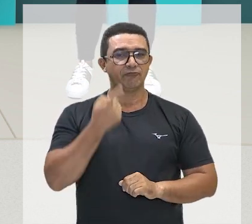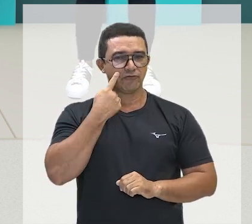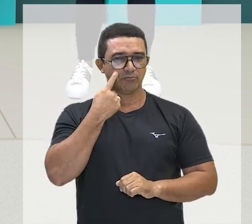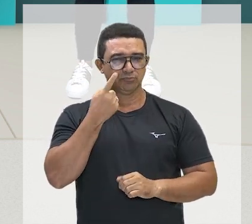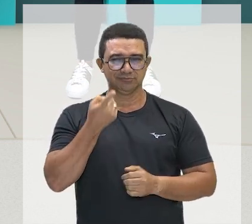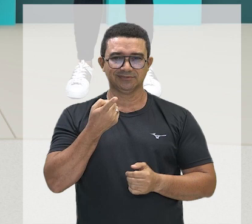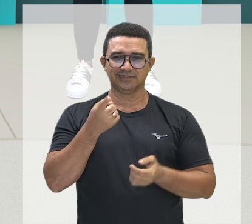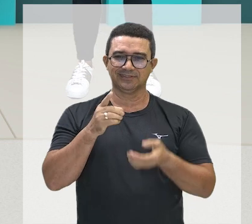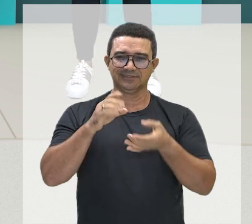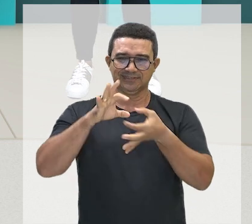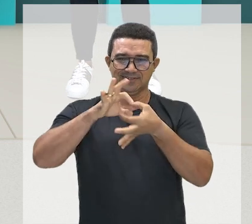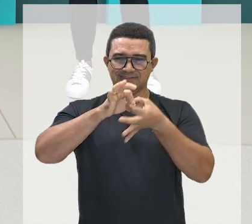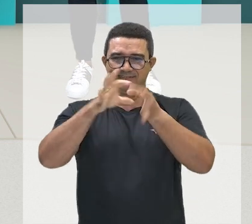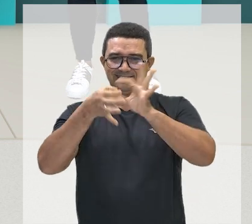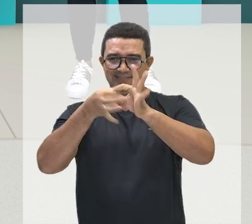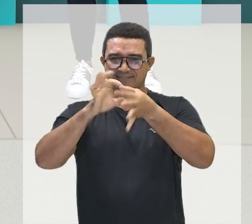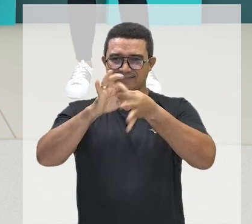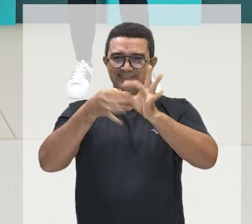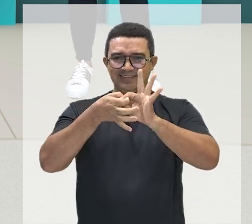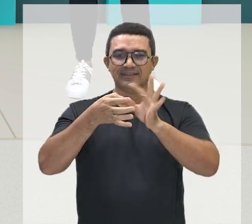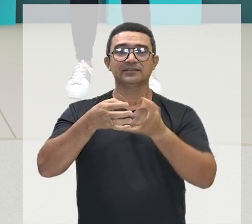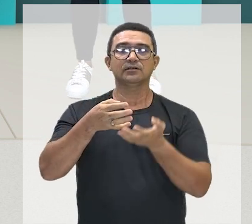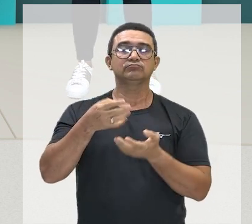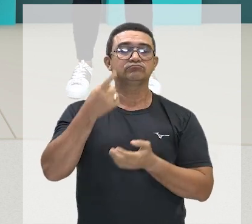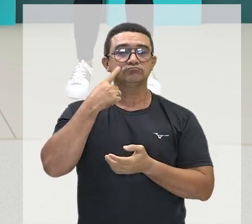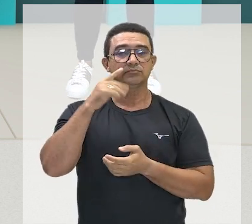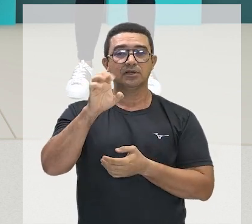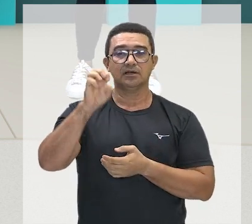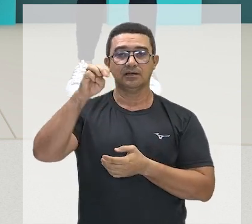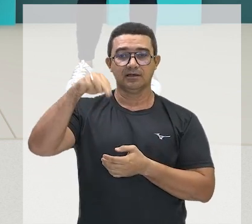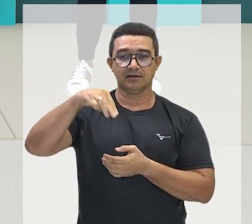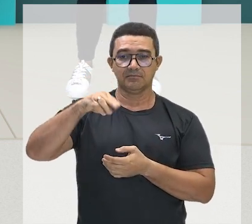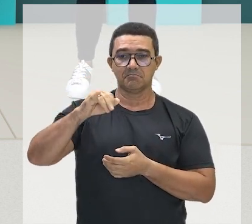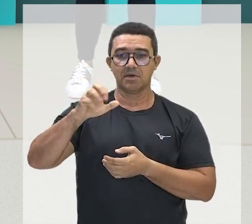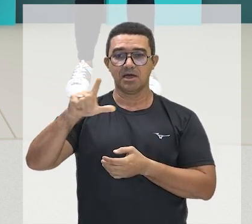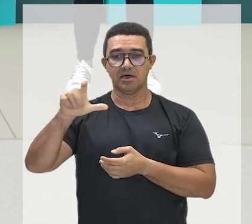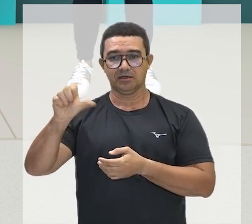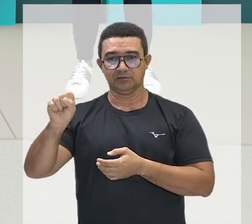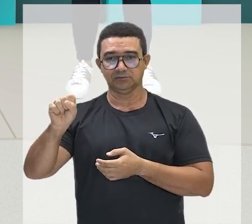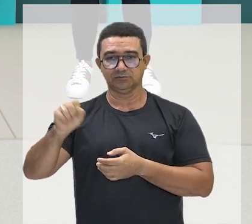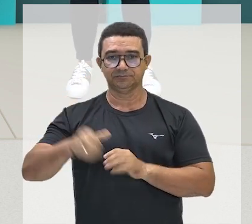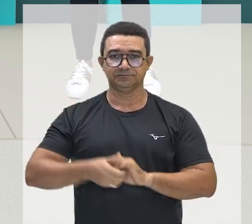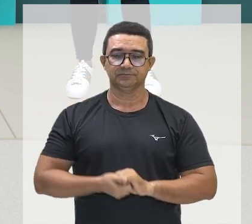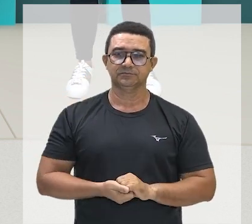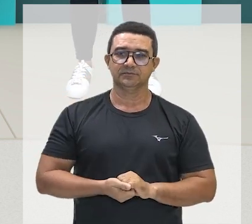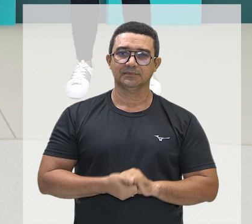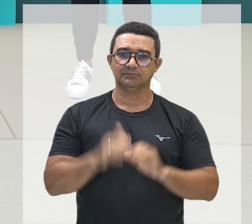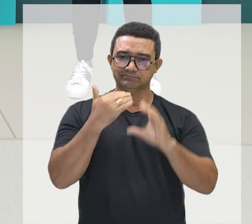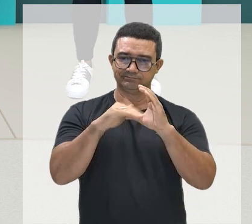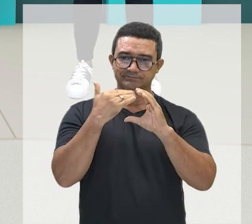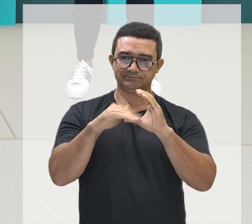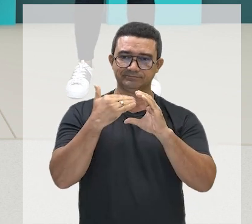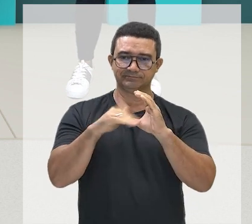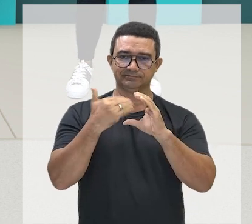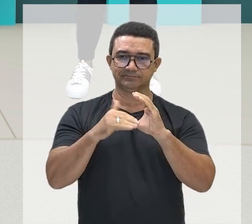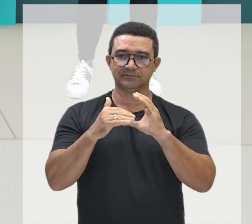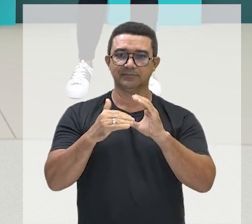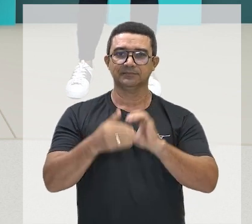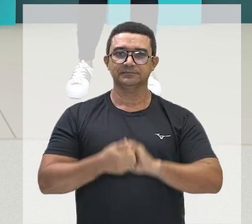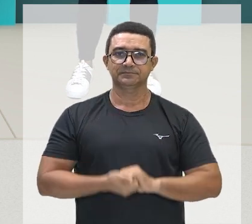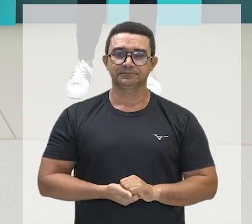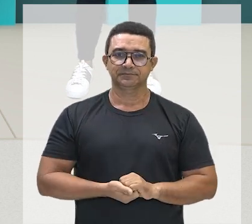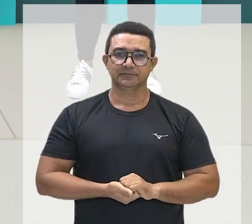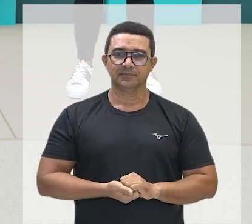muito famoso, e-mails, que são, nós chamamos parecido, né, na nossa